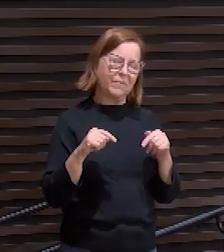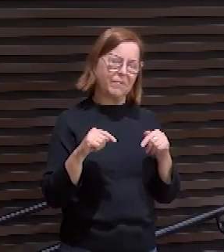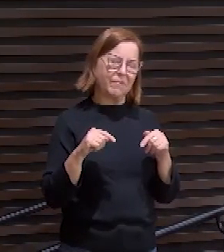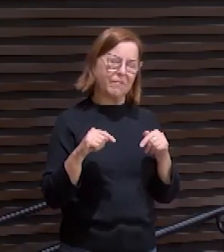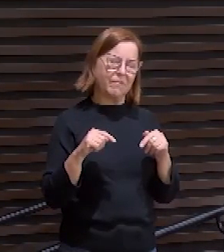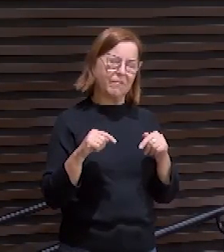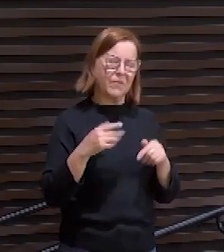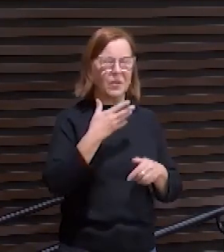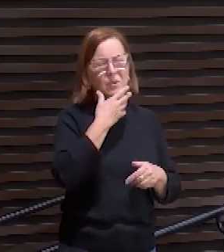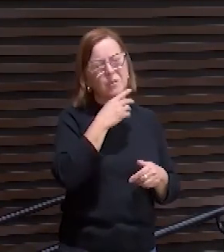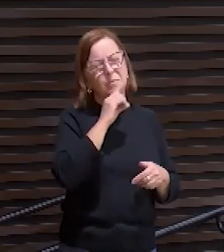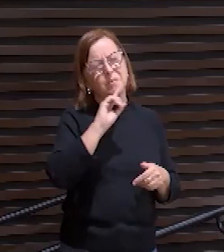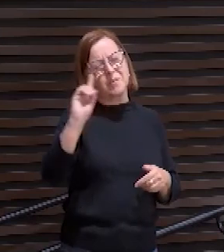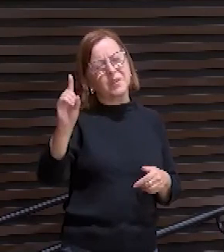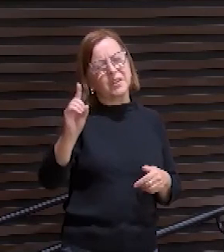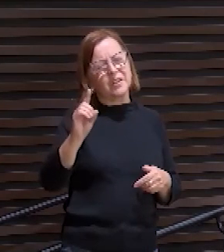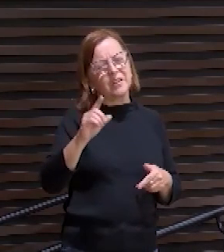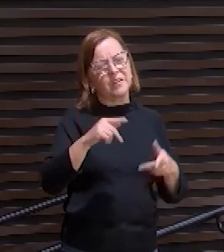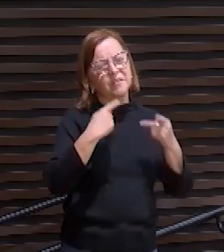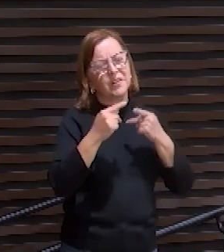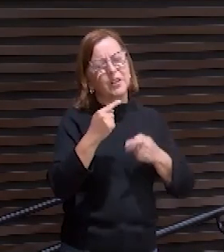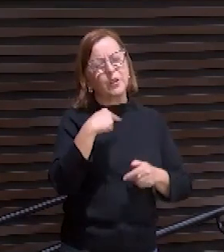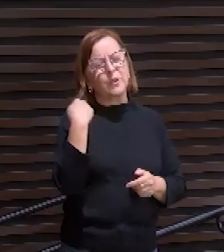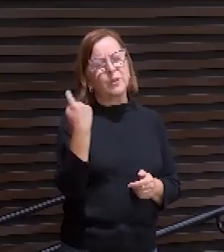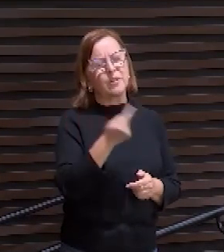Ô Pai, fala ao nosso coração,